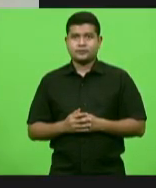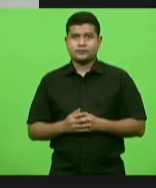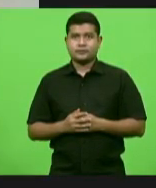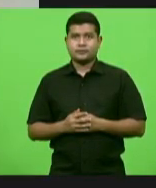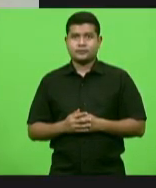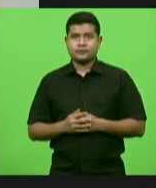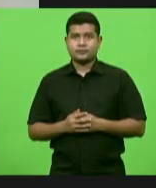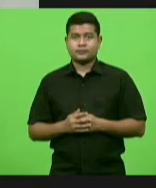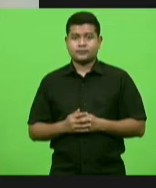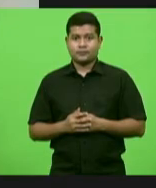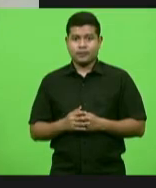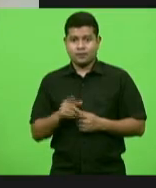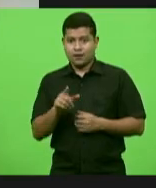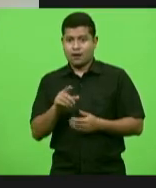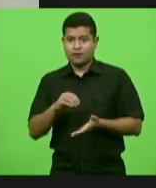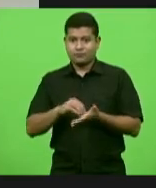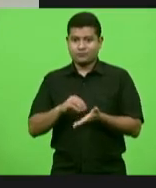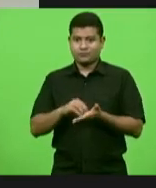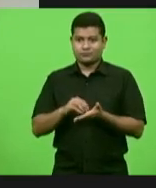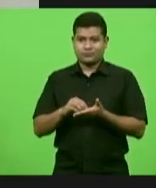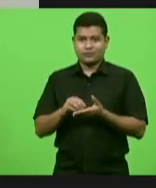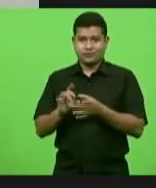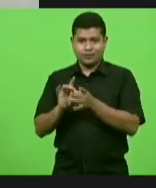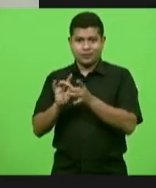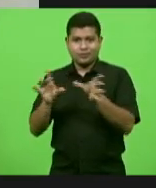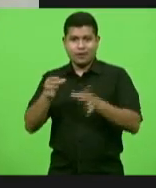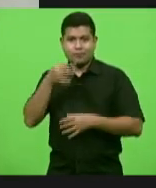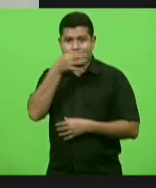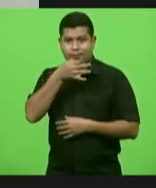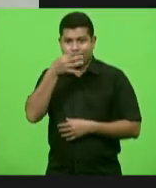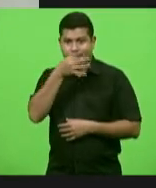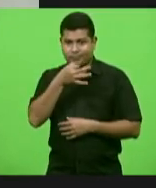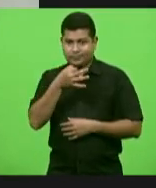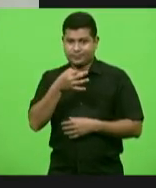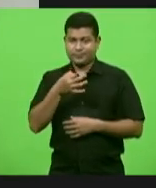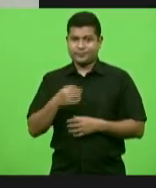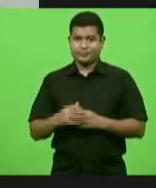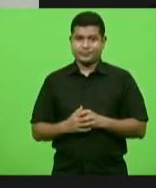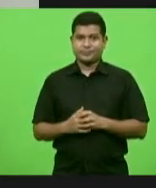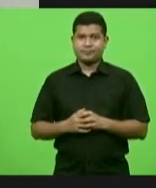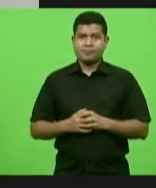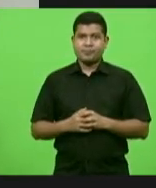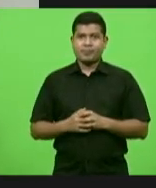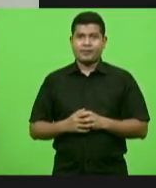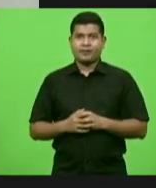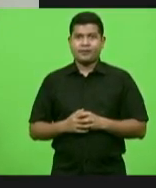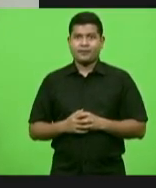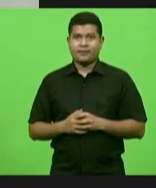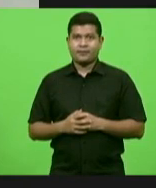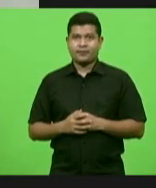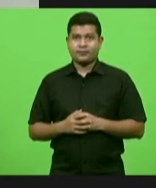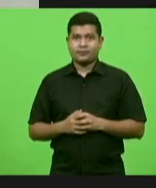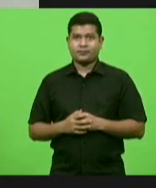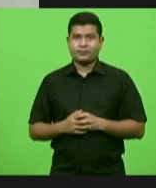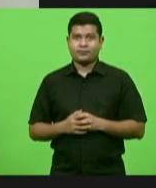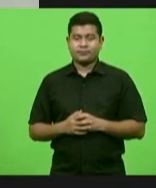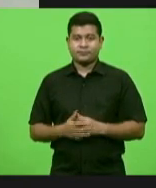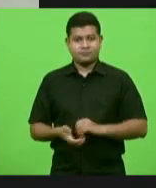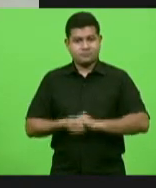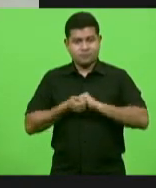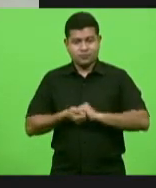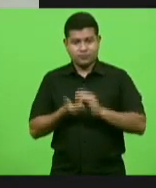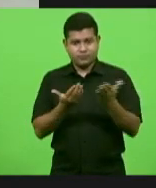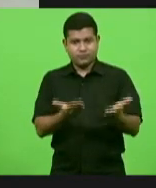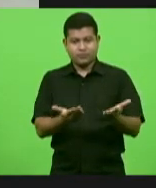nós estamos estamos seu o seu som desembargadora Sônia São contato do som usam o cumprimento